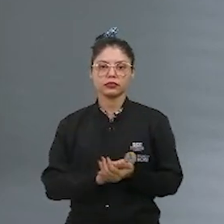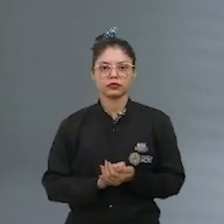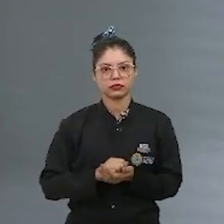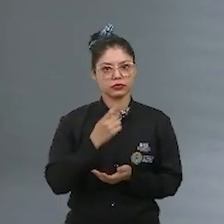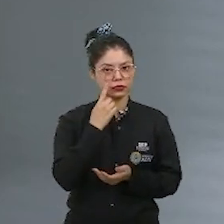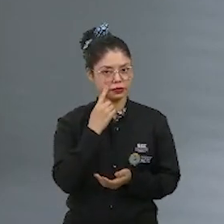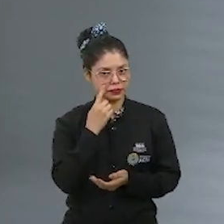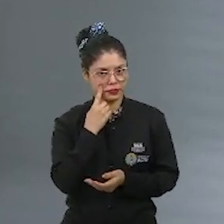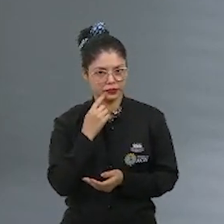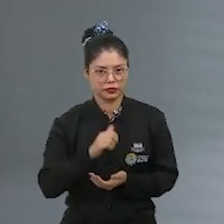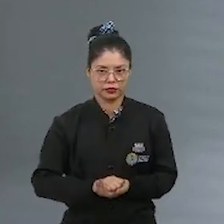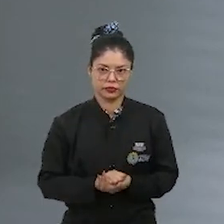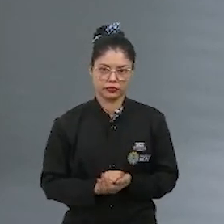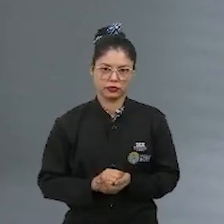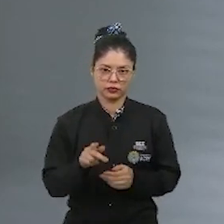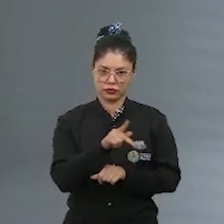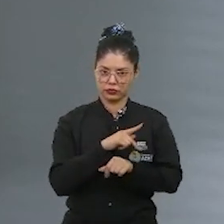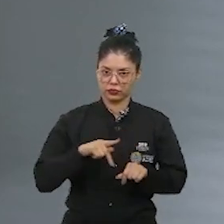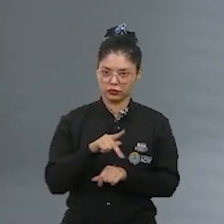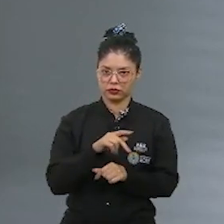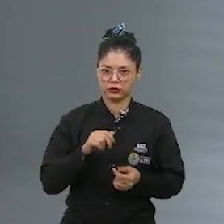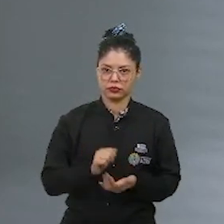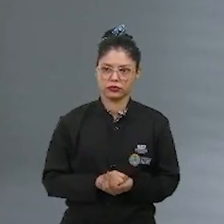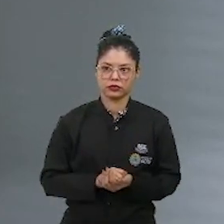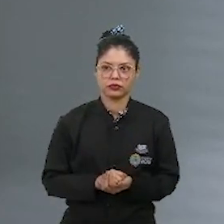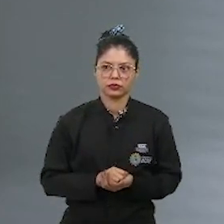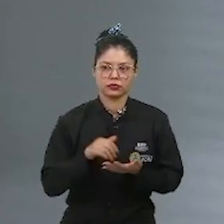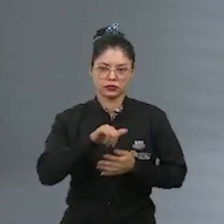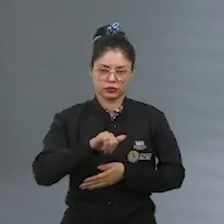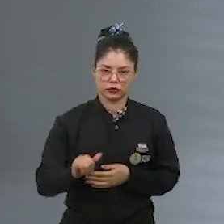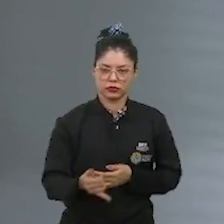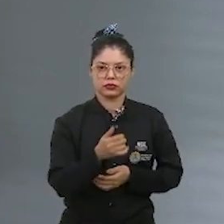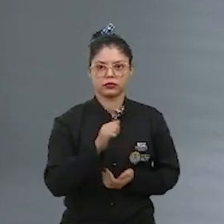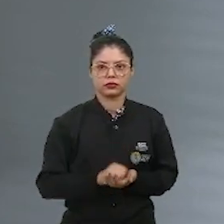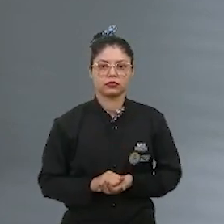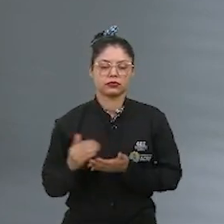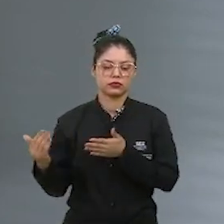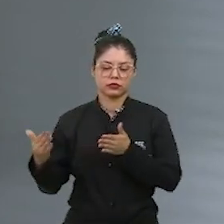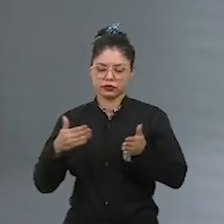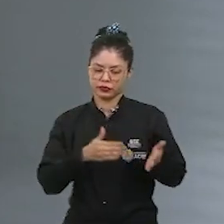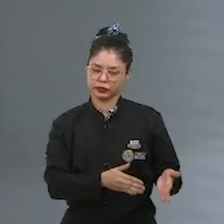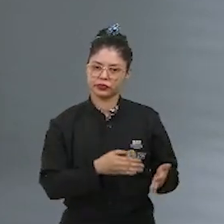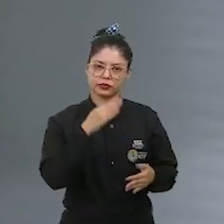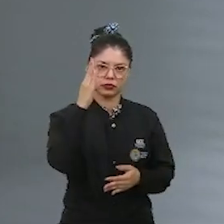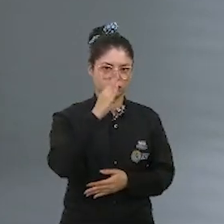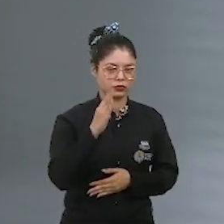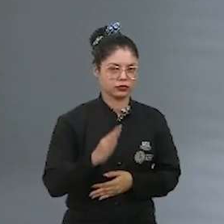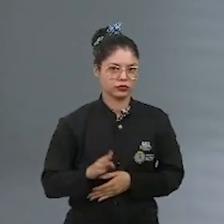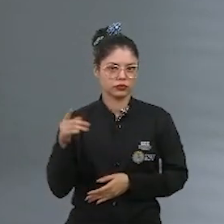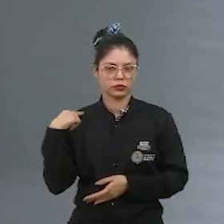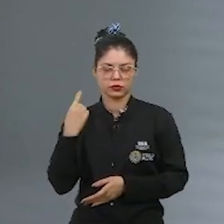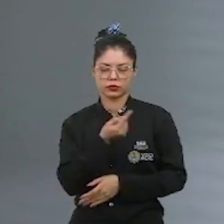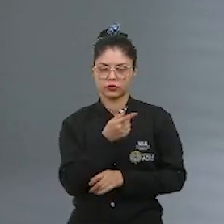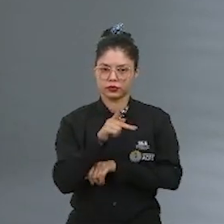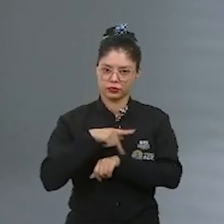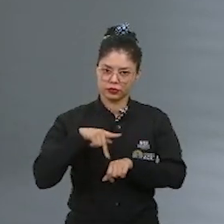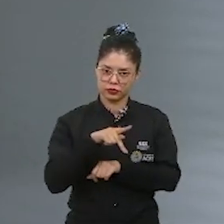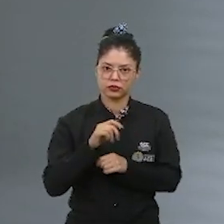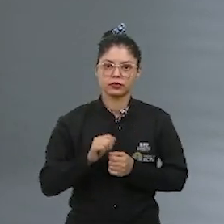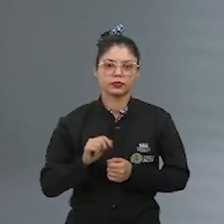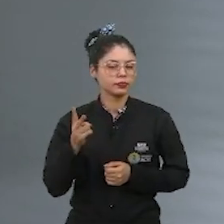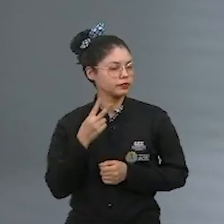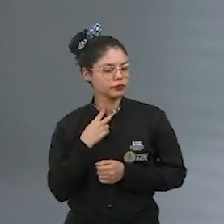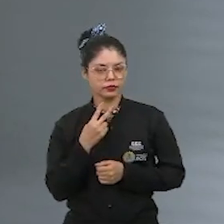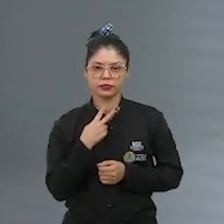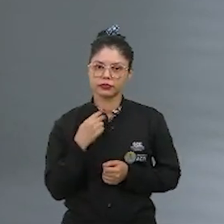no nosso país, sim, um país de oportunidades. Então, ao chegar no Brasil, ao chegar no nosso país, nós não